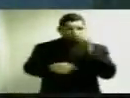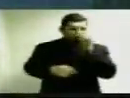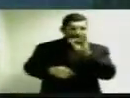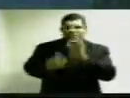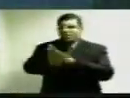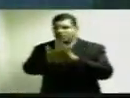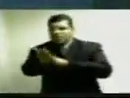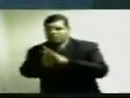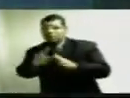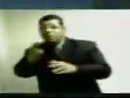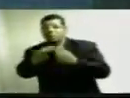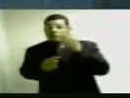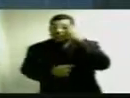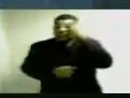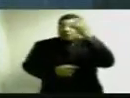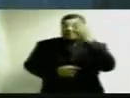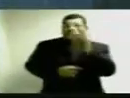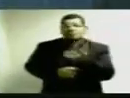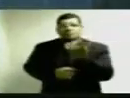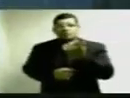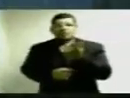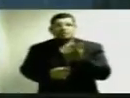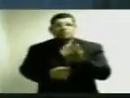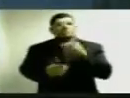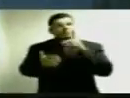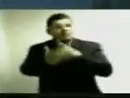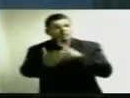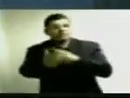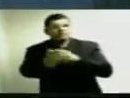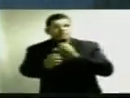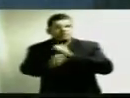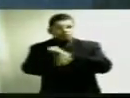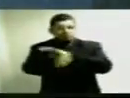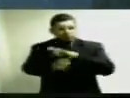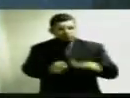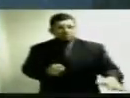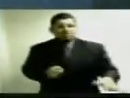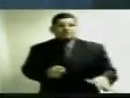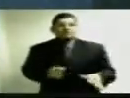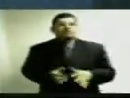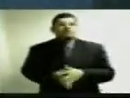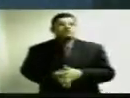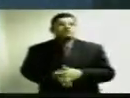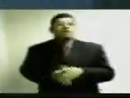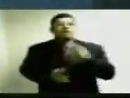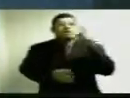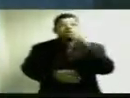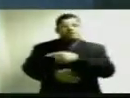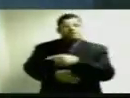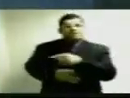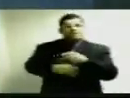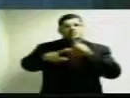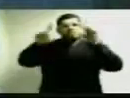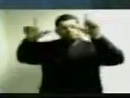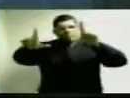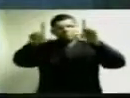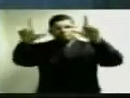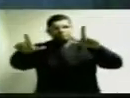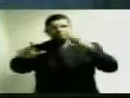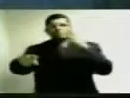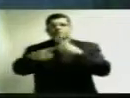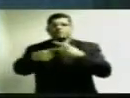impunidade, ou acha que haverá um esvaziamento dessas